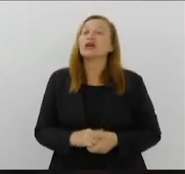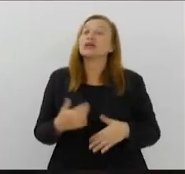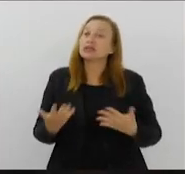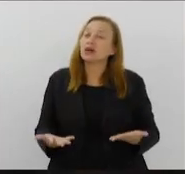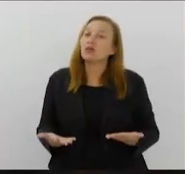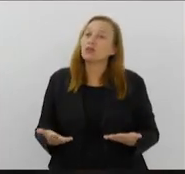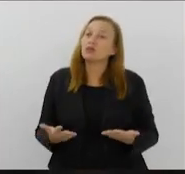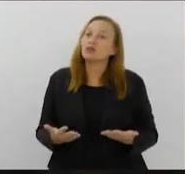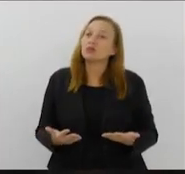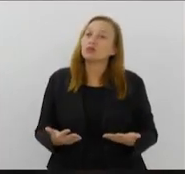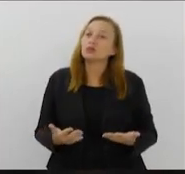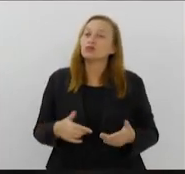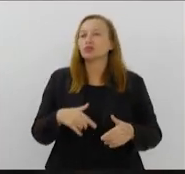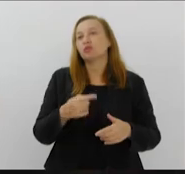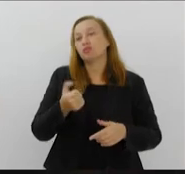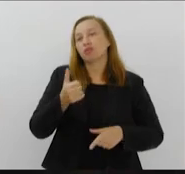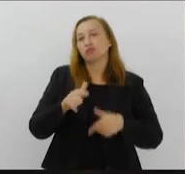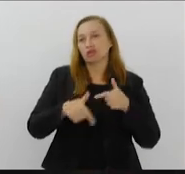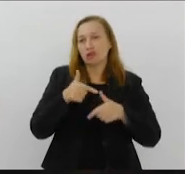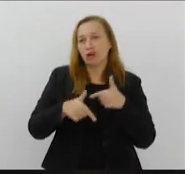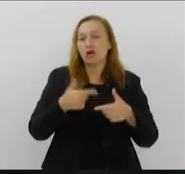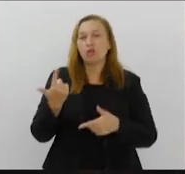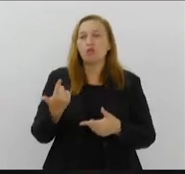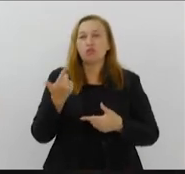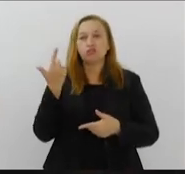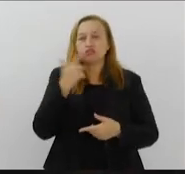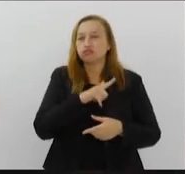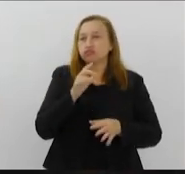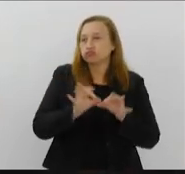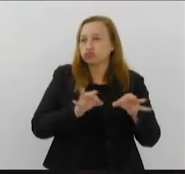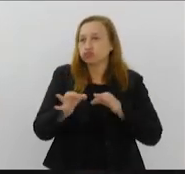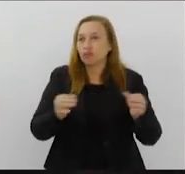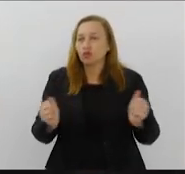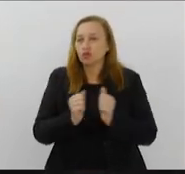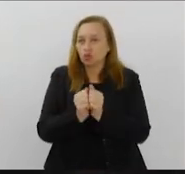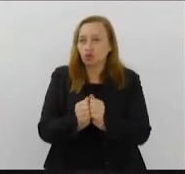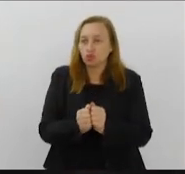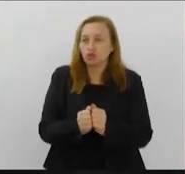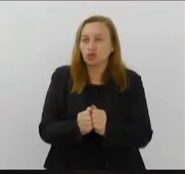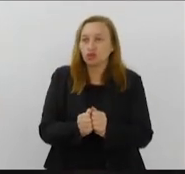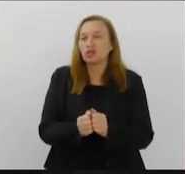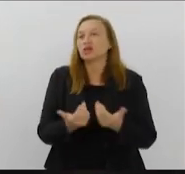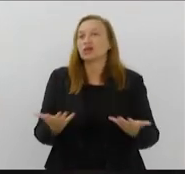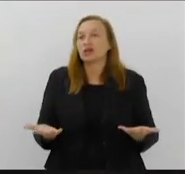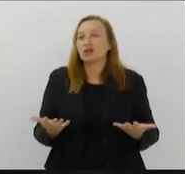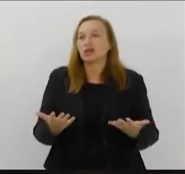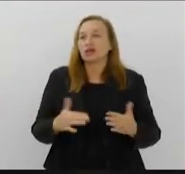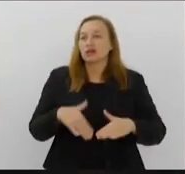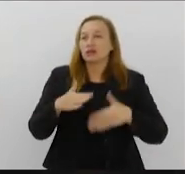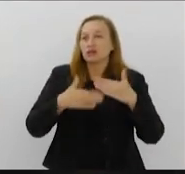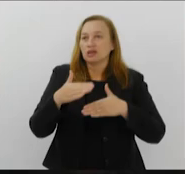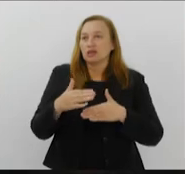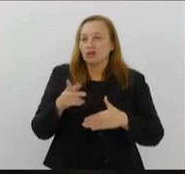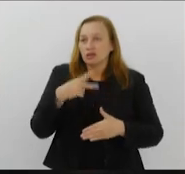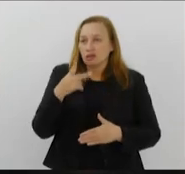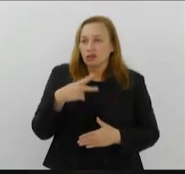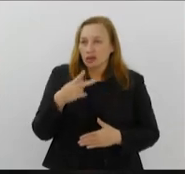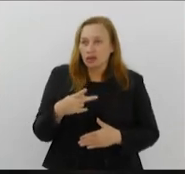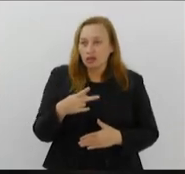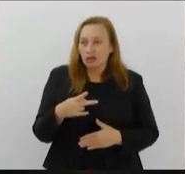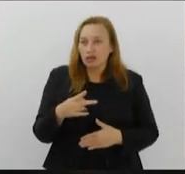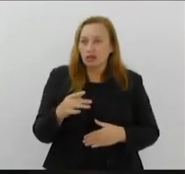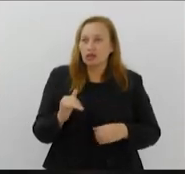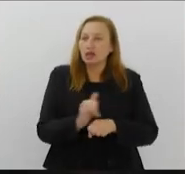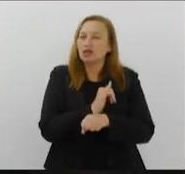pouco do nosso trabalho, de como é que a gente consegue organizar juntos esse plano e esses processos que eu trouxe aqui, né, uma